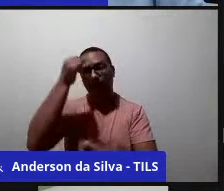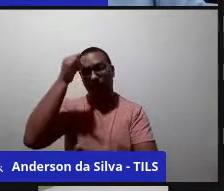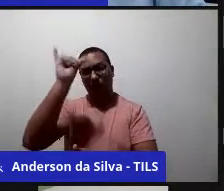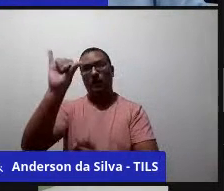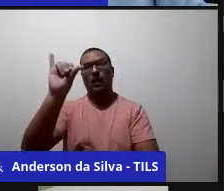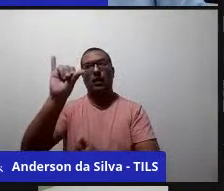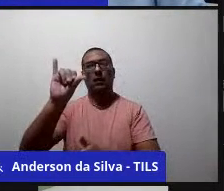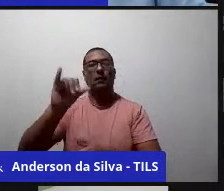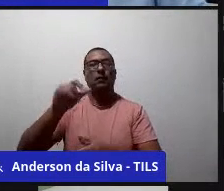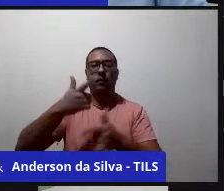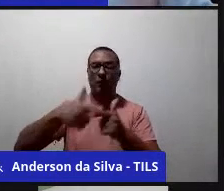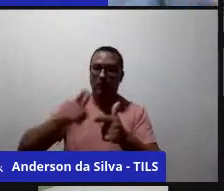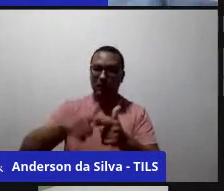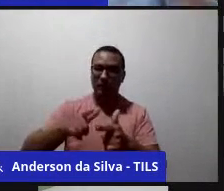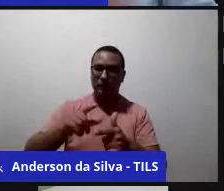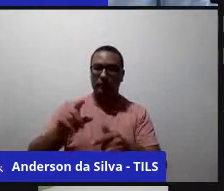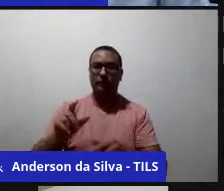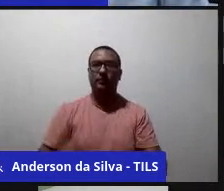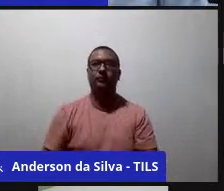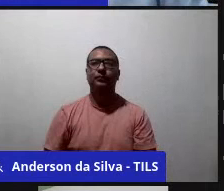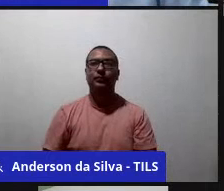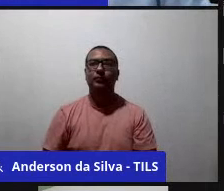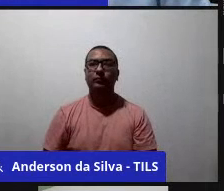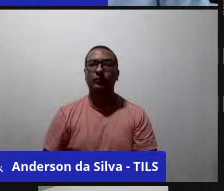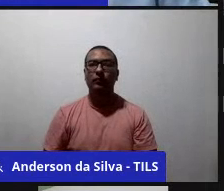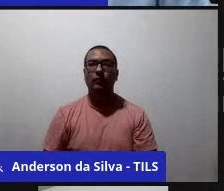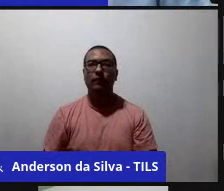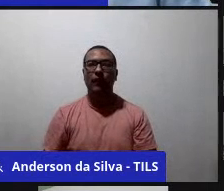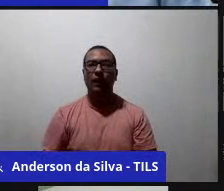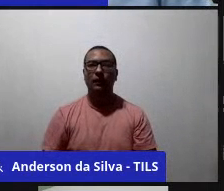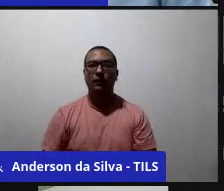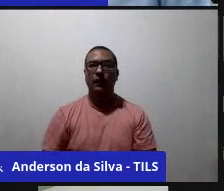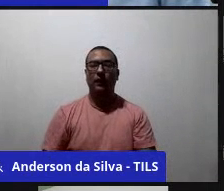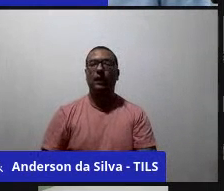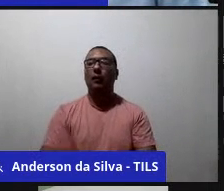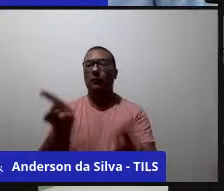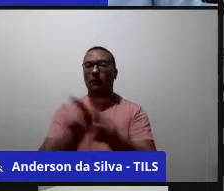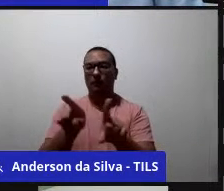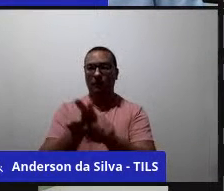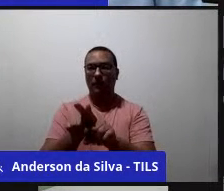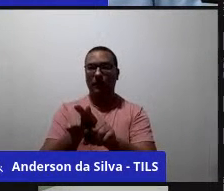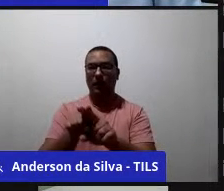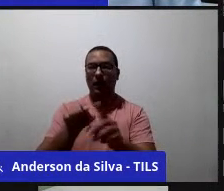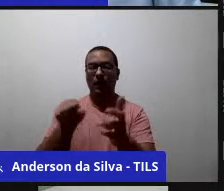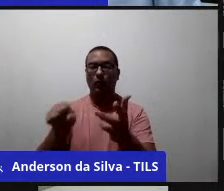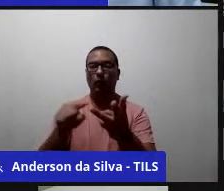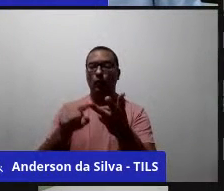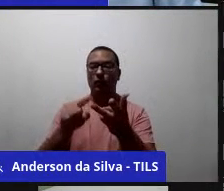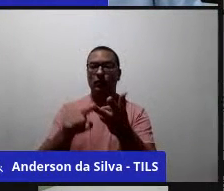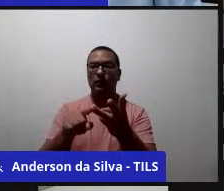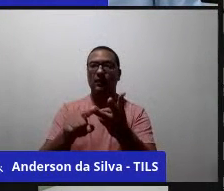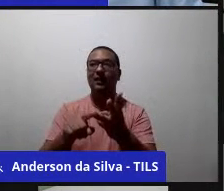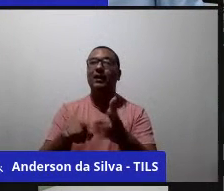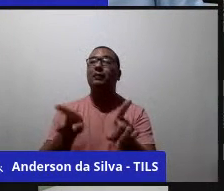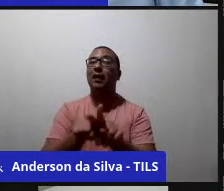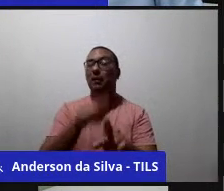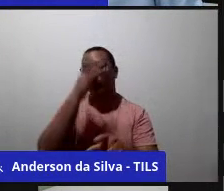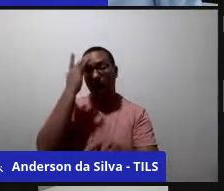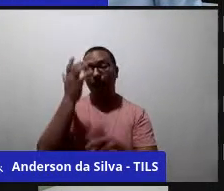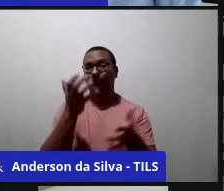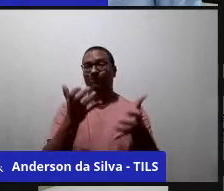três entes aqui. Né? E, como não poderia deixar de ser, a relutância às mudanças.